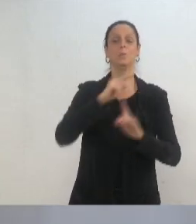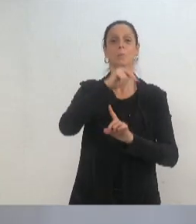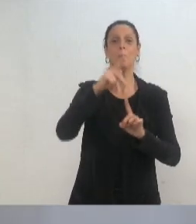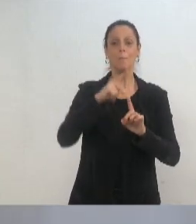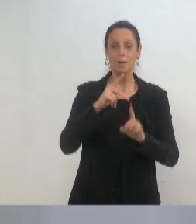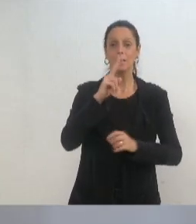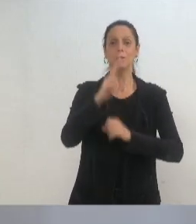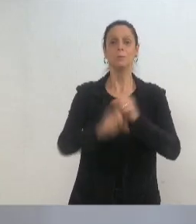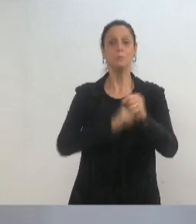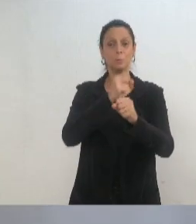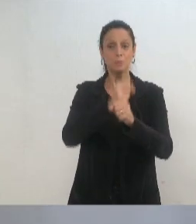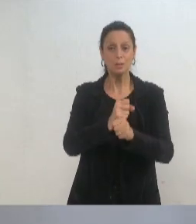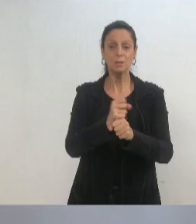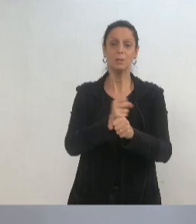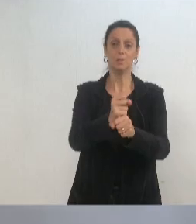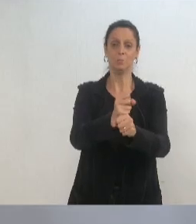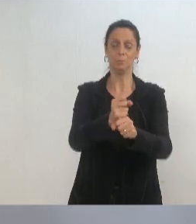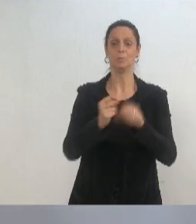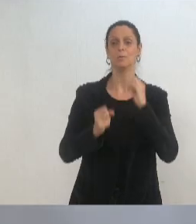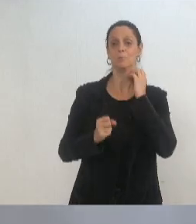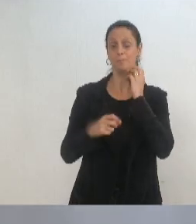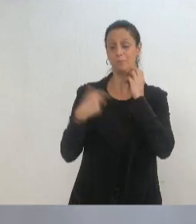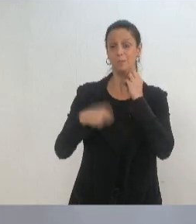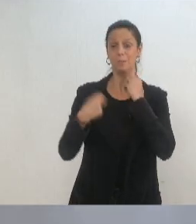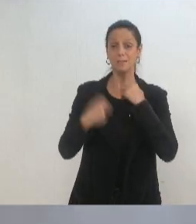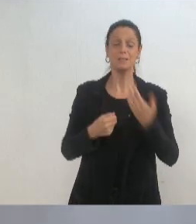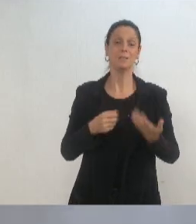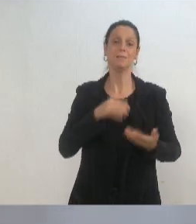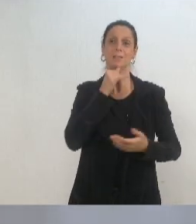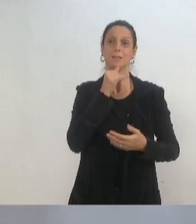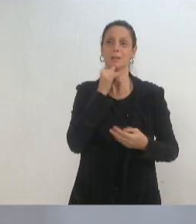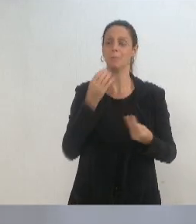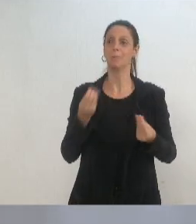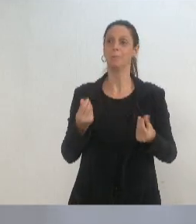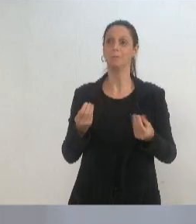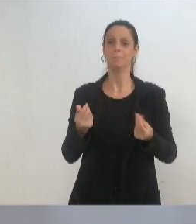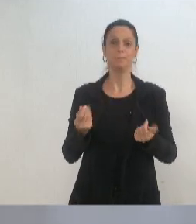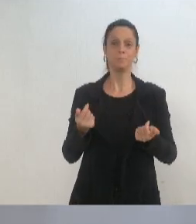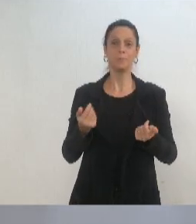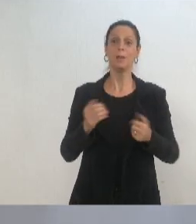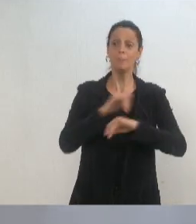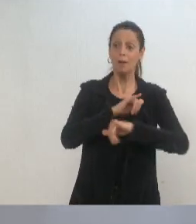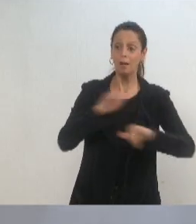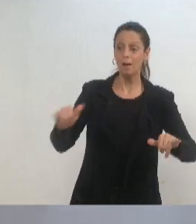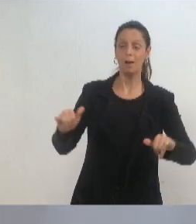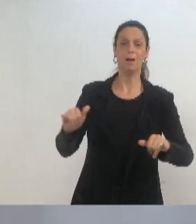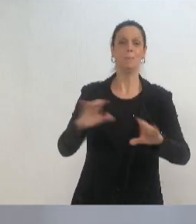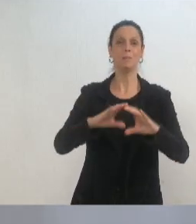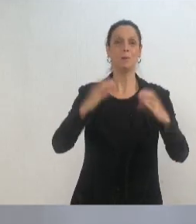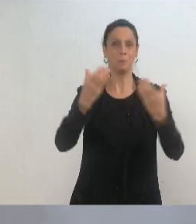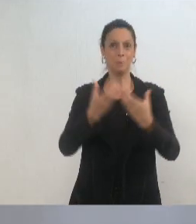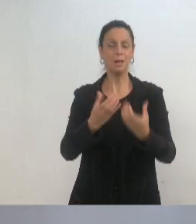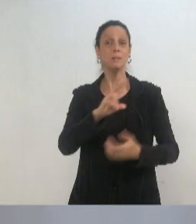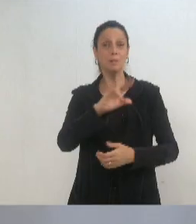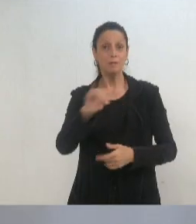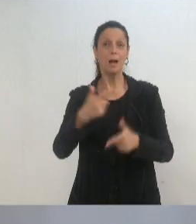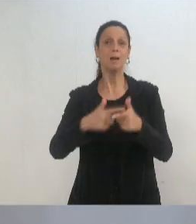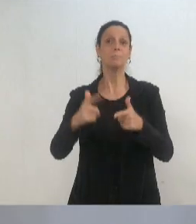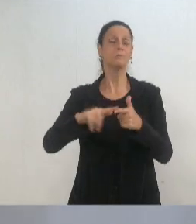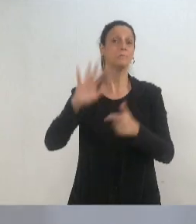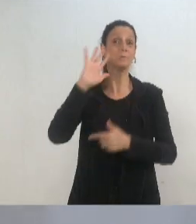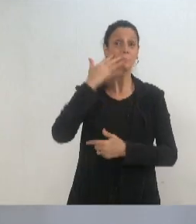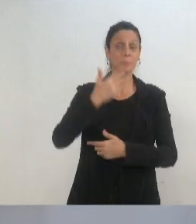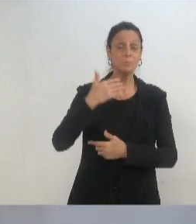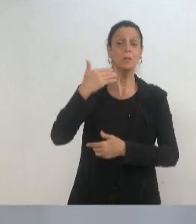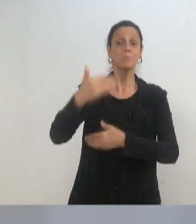da administração de entregar alguma solução definitiva para essa comunidade no médio prazo, talvez.